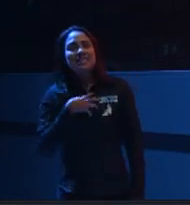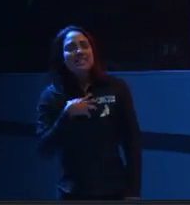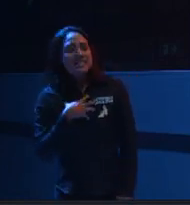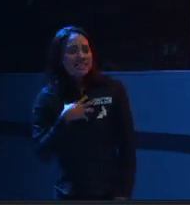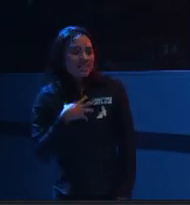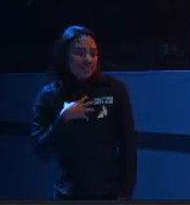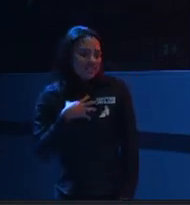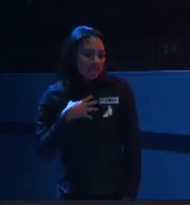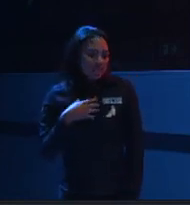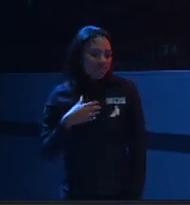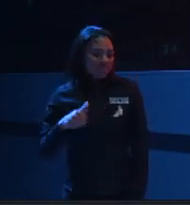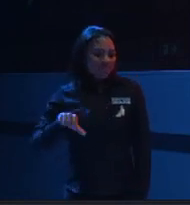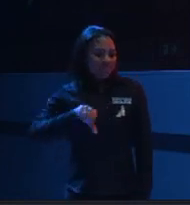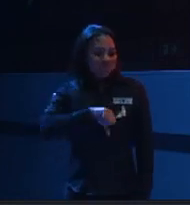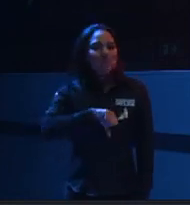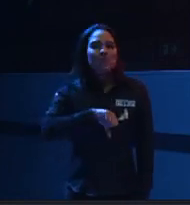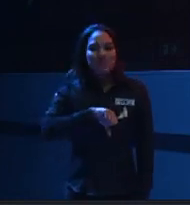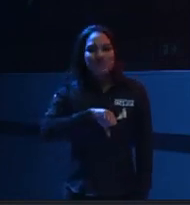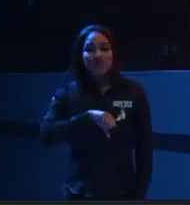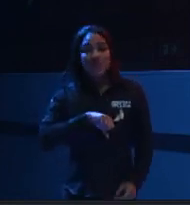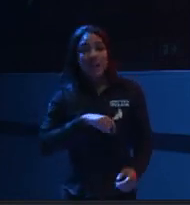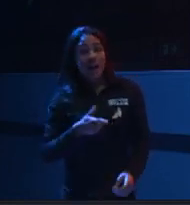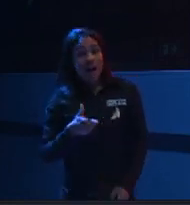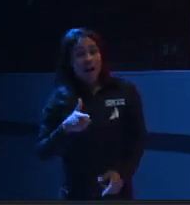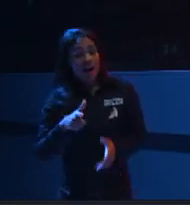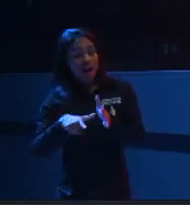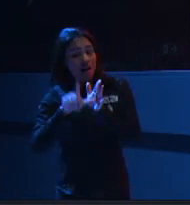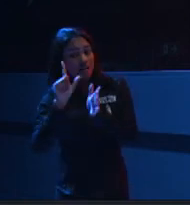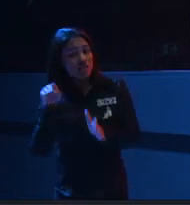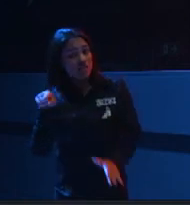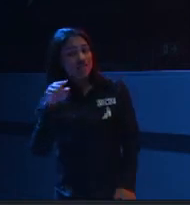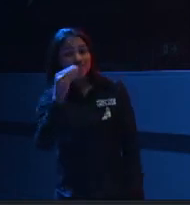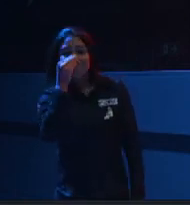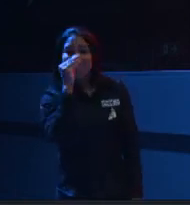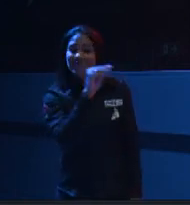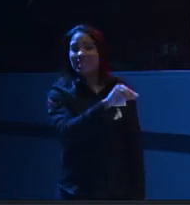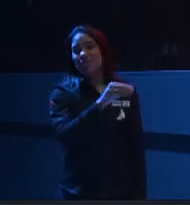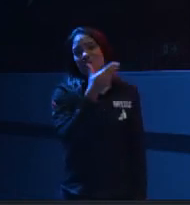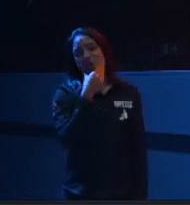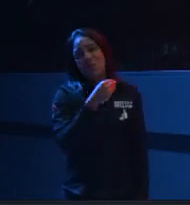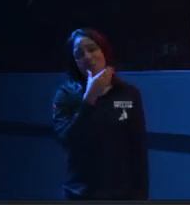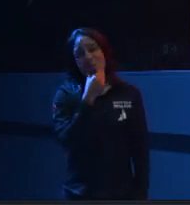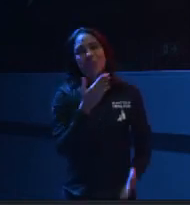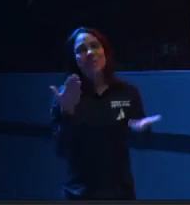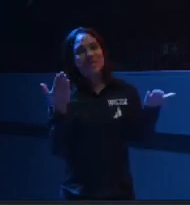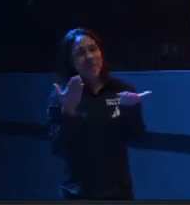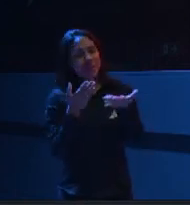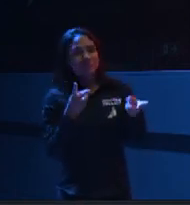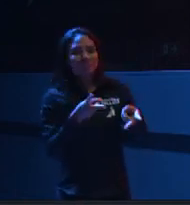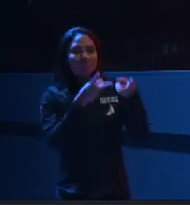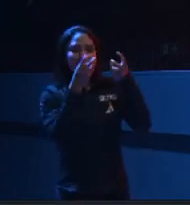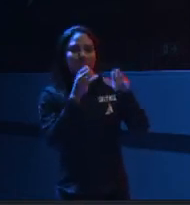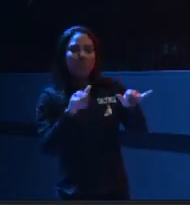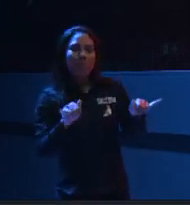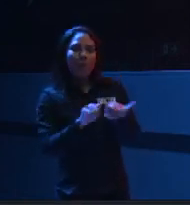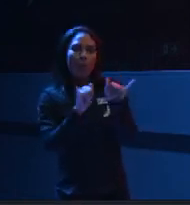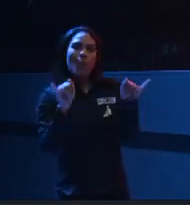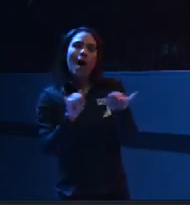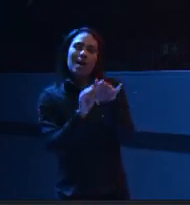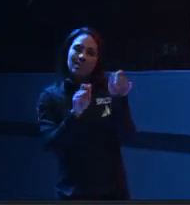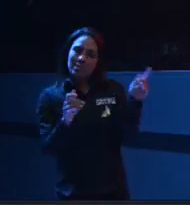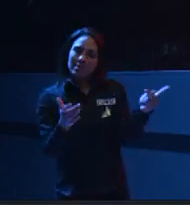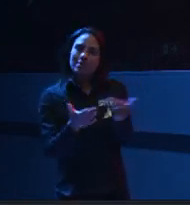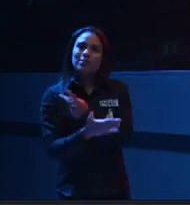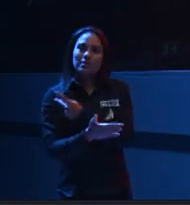ela ignorou aquele homem sofrido e traído e agora ela viu a besteira que fez Ei não jogue